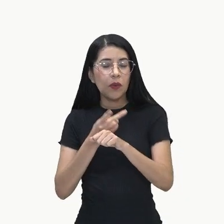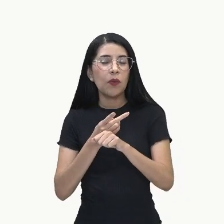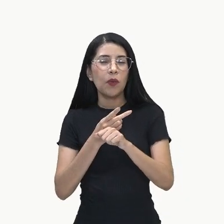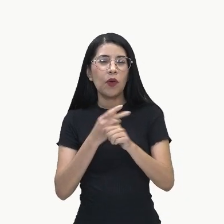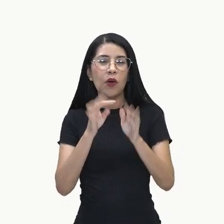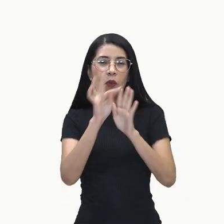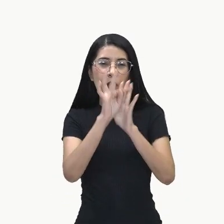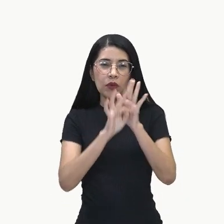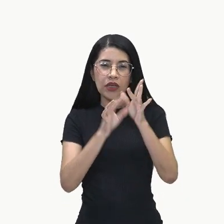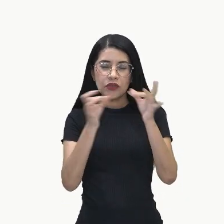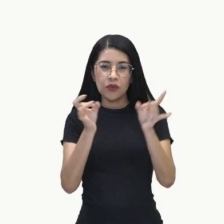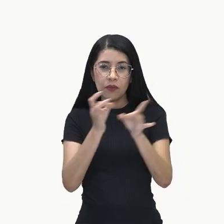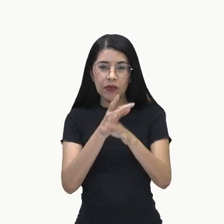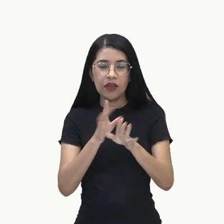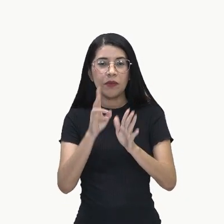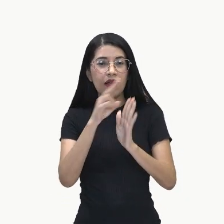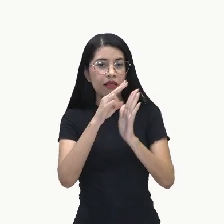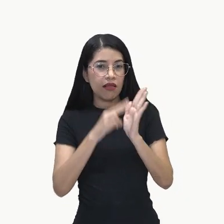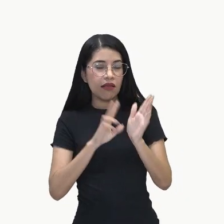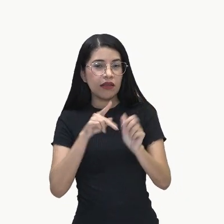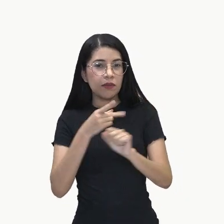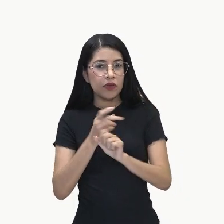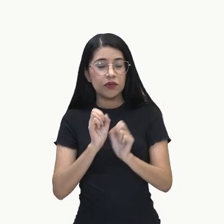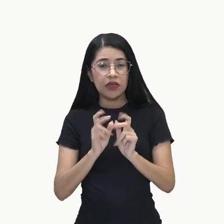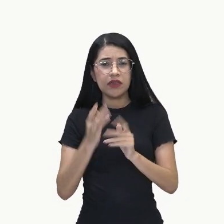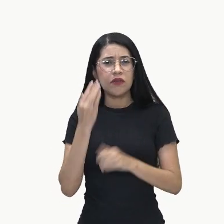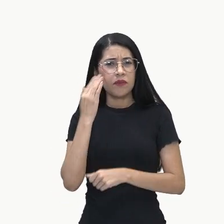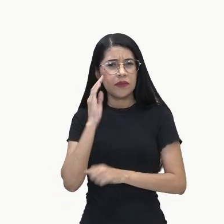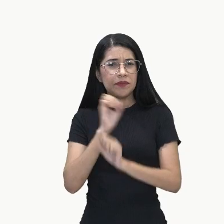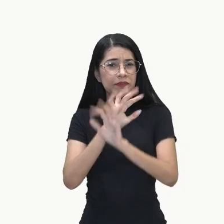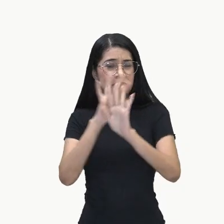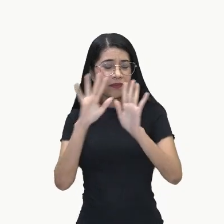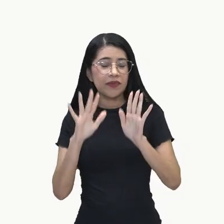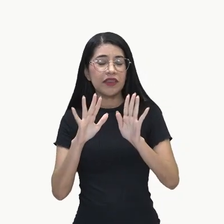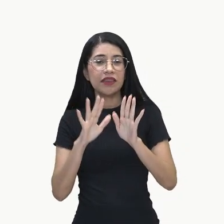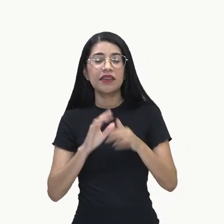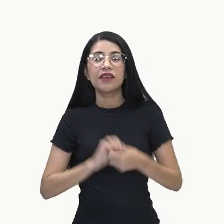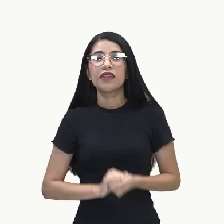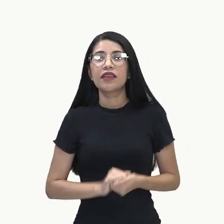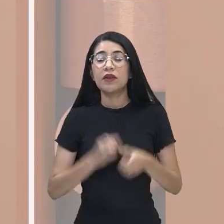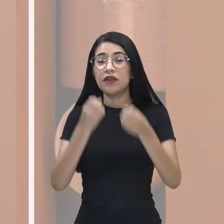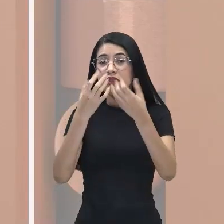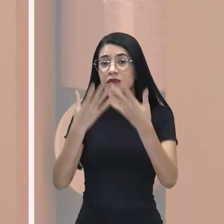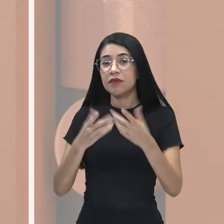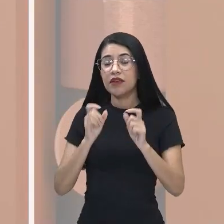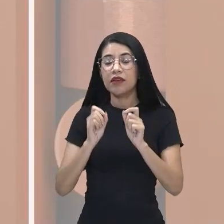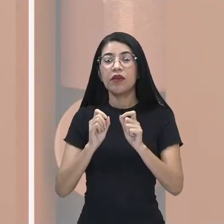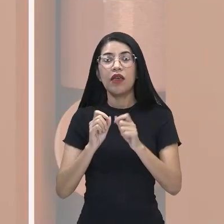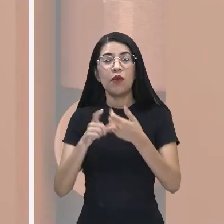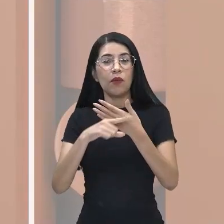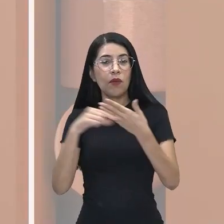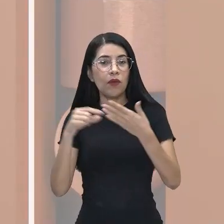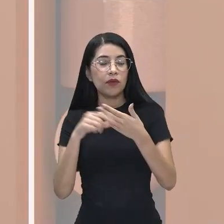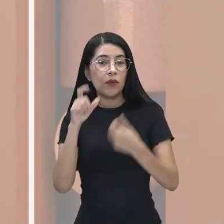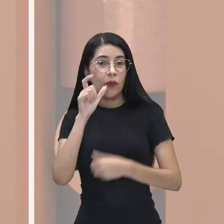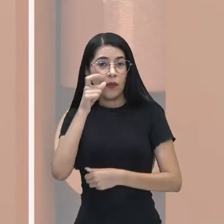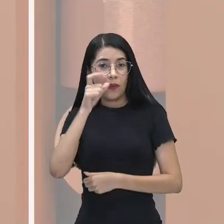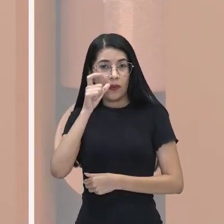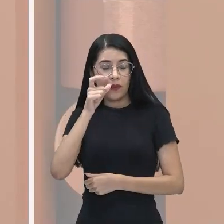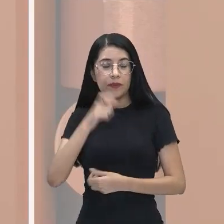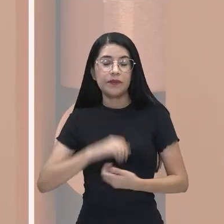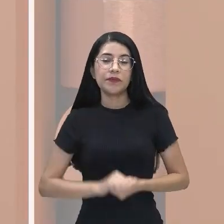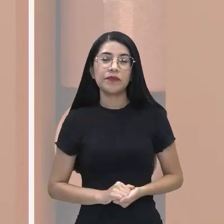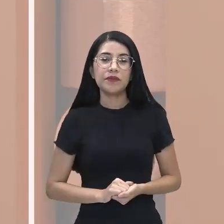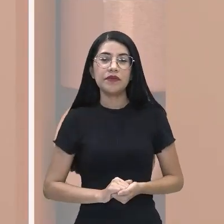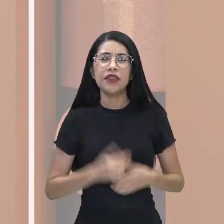aí. Perfeito, então? Vocês entenderam isso? Quem fala para nós é René Descartes. Olha só,